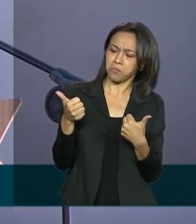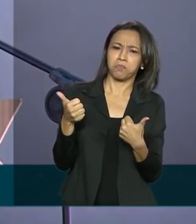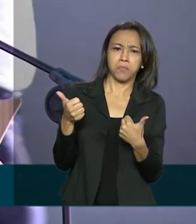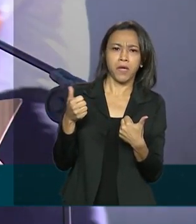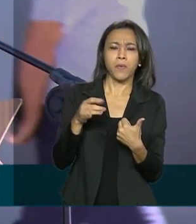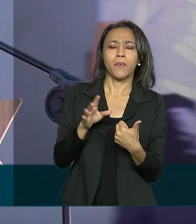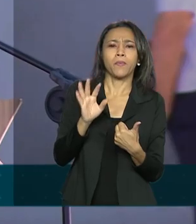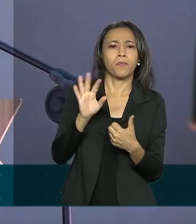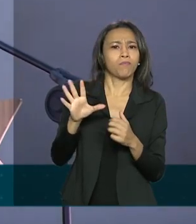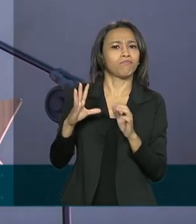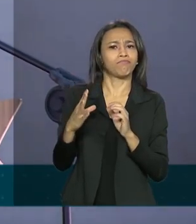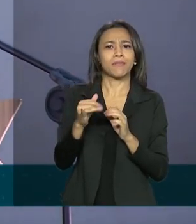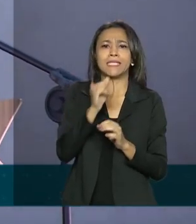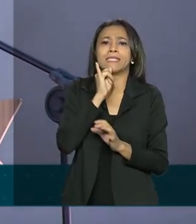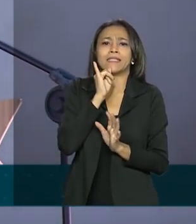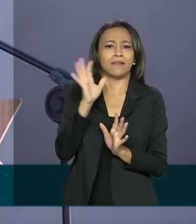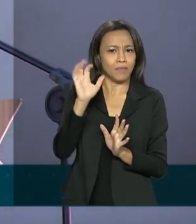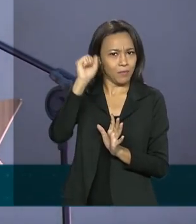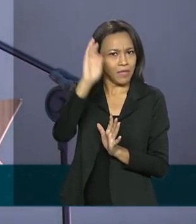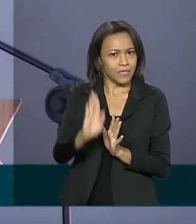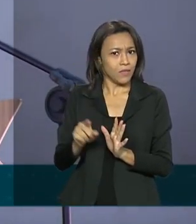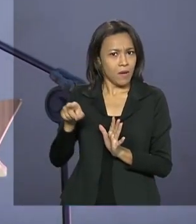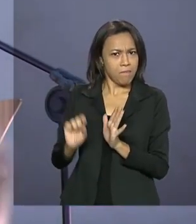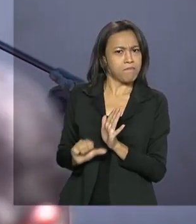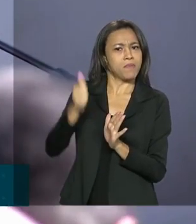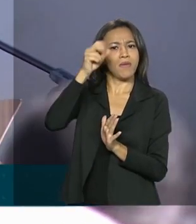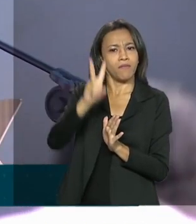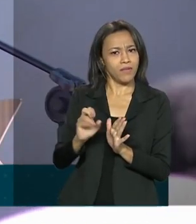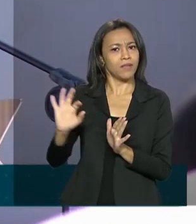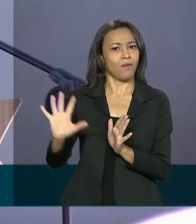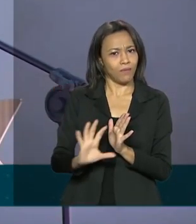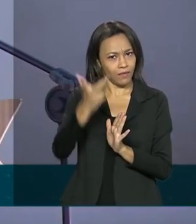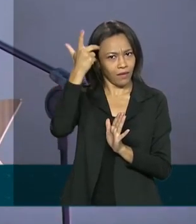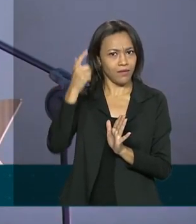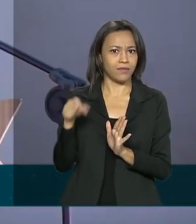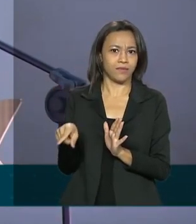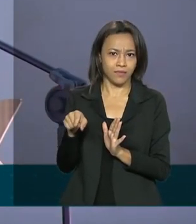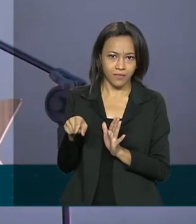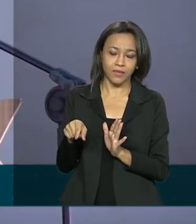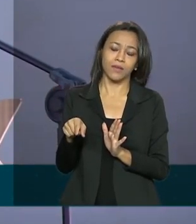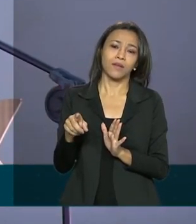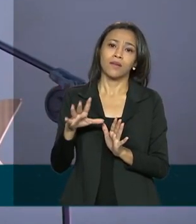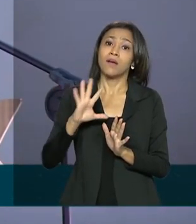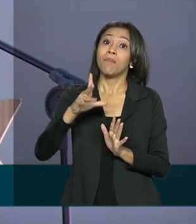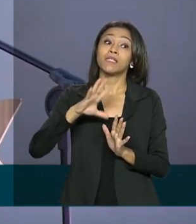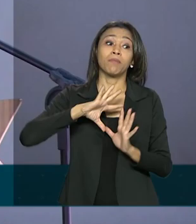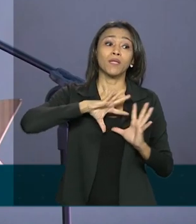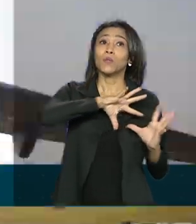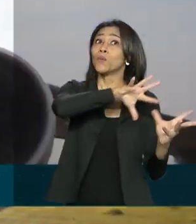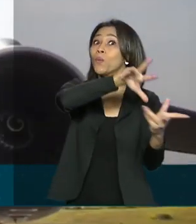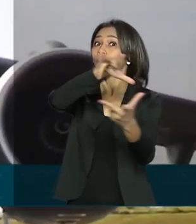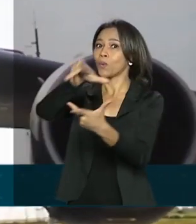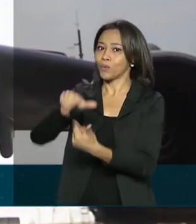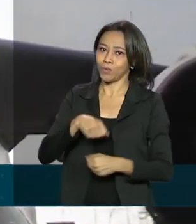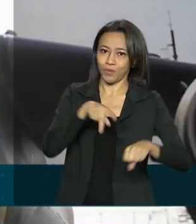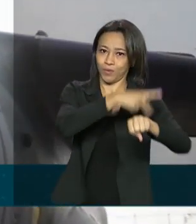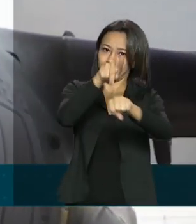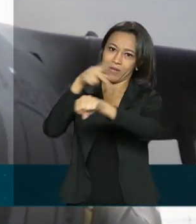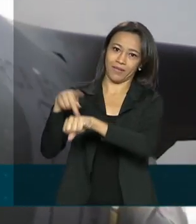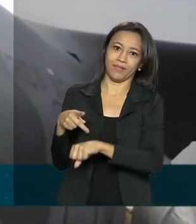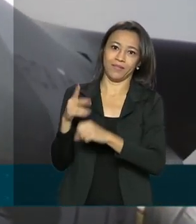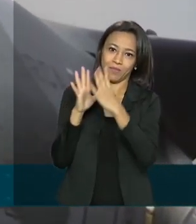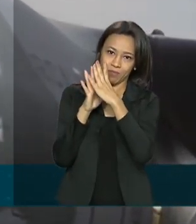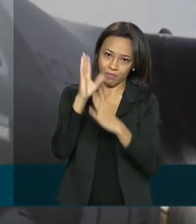que é a primeira vez que isso acontece. Não só um exemplo para o Brasil, mas para todas as nações do mundo. Já a